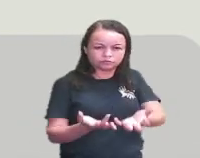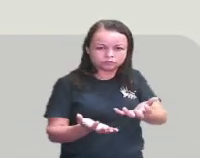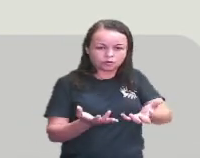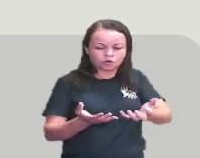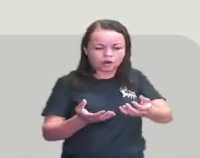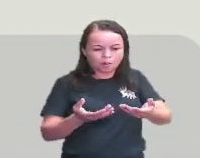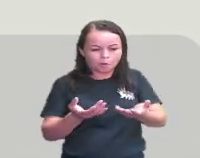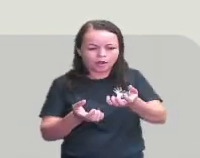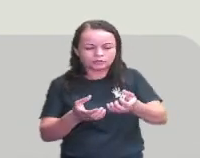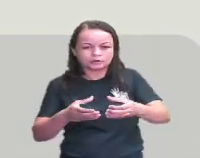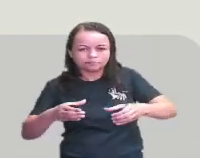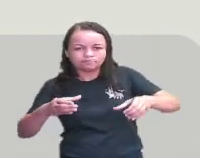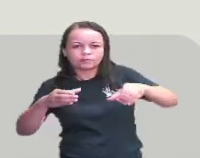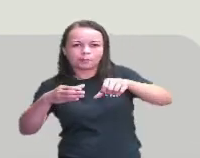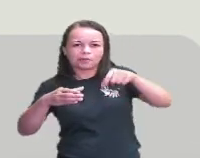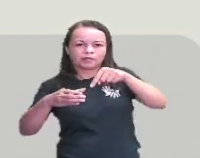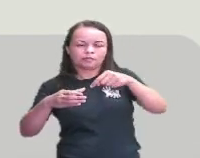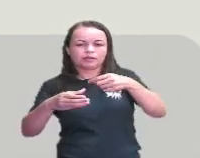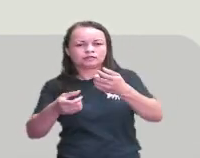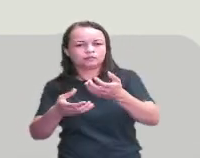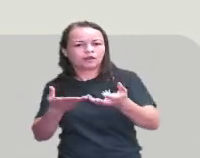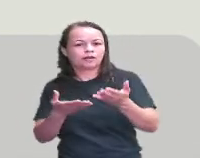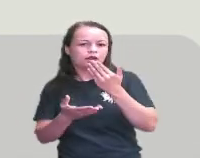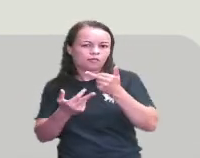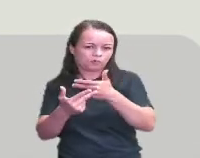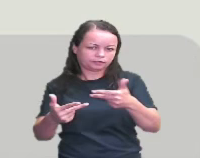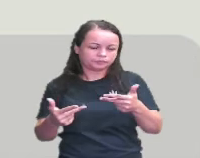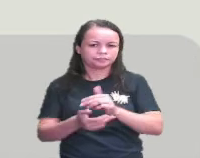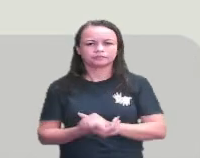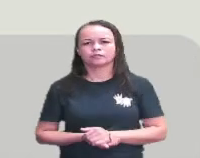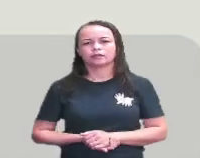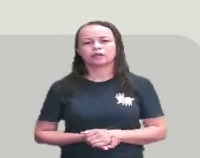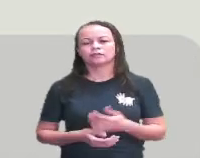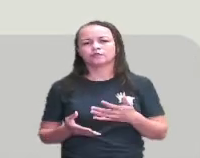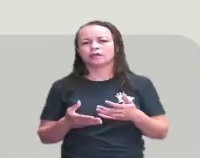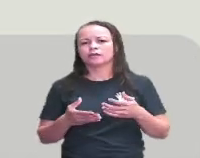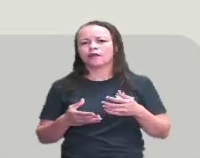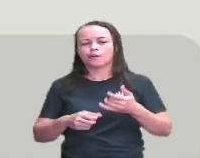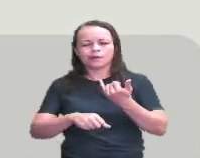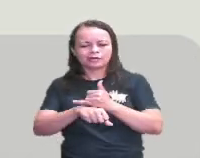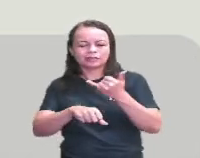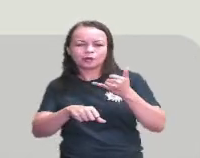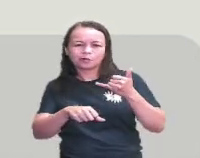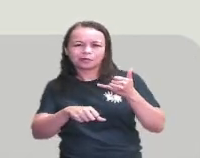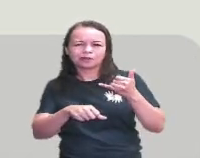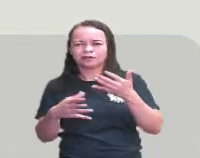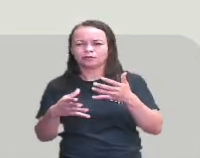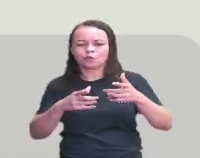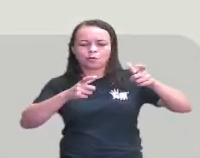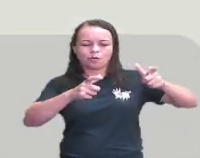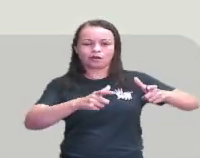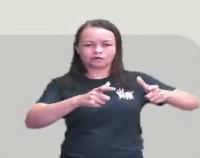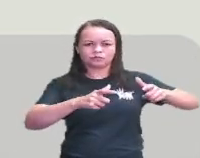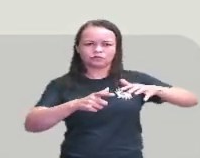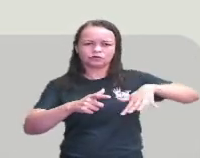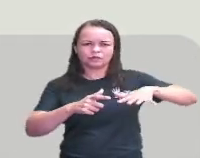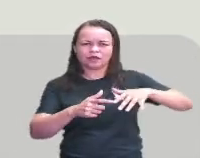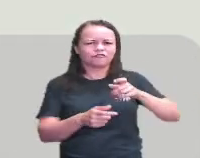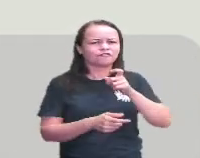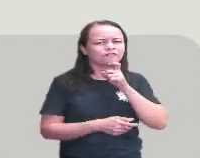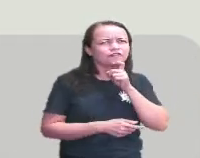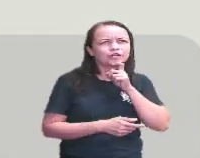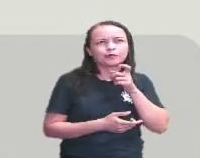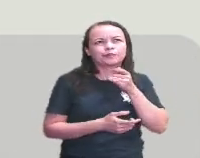para o alimento. Então, se você também pegar alguma barra de alumínio, colocar ela num lugar mais frio,